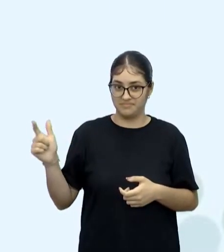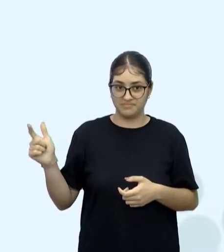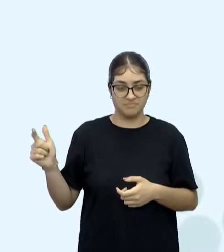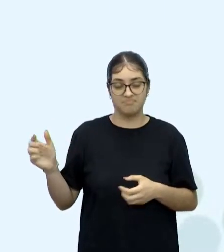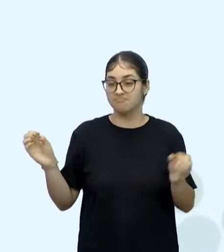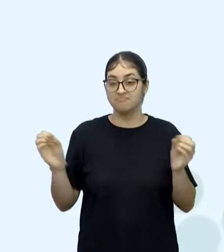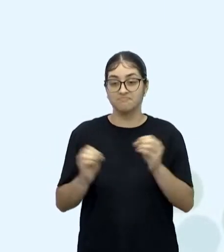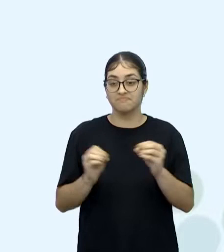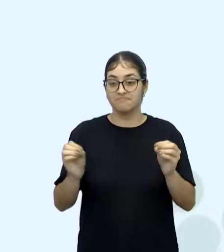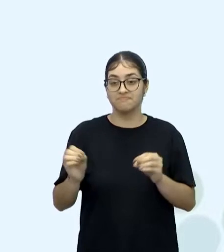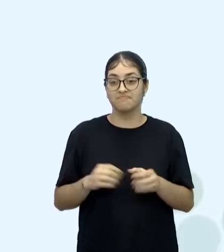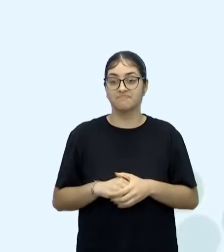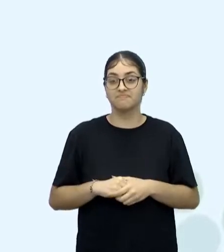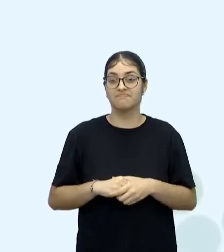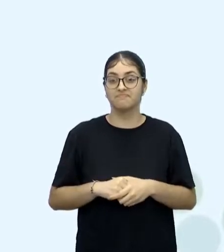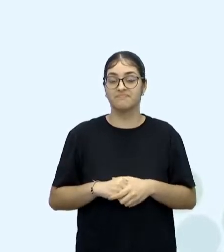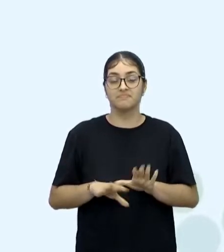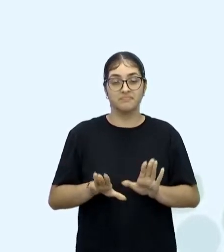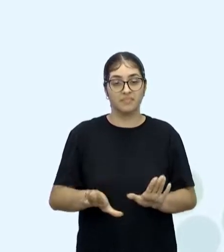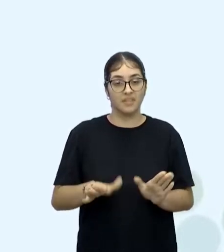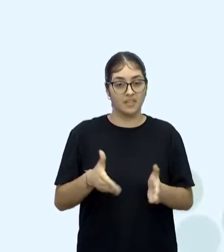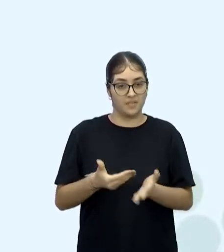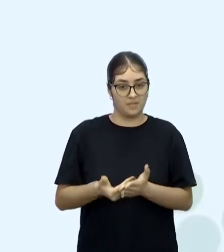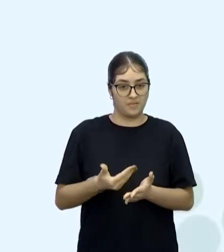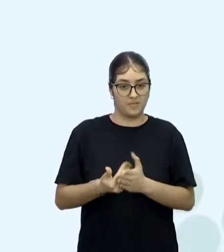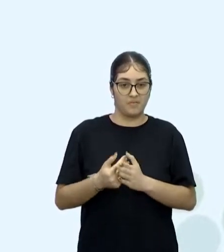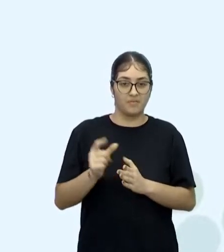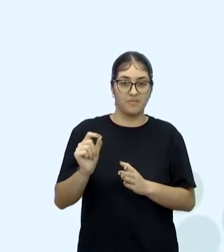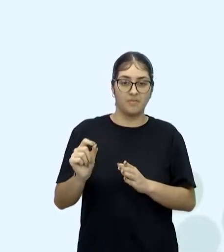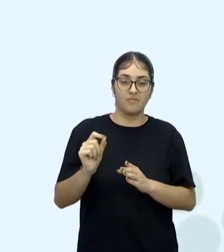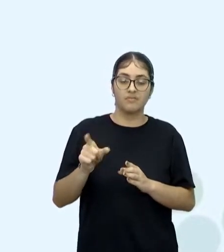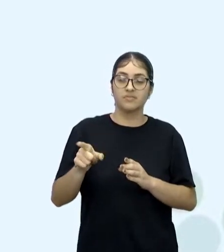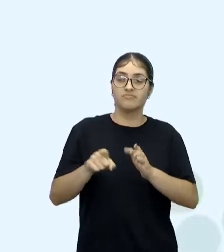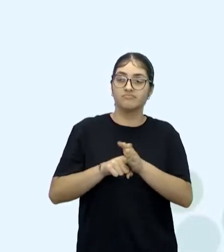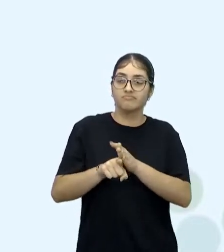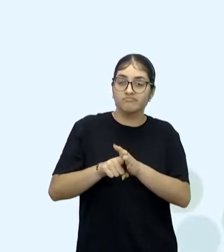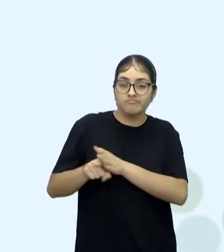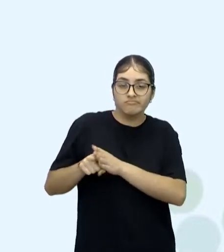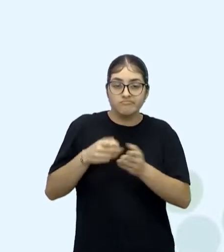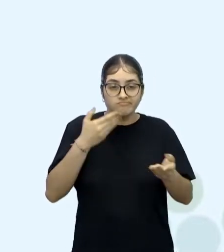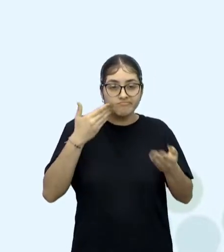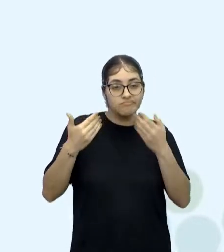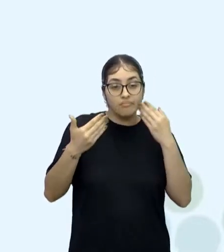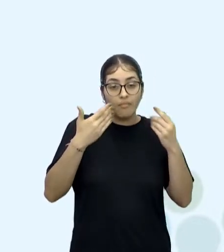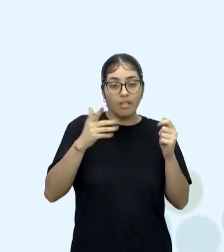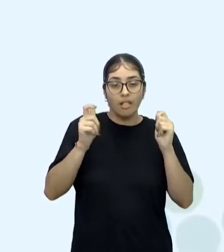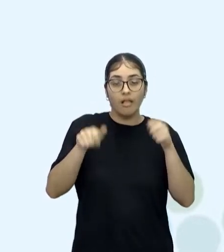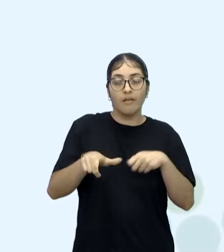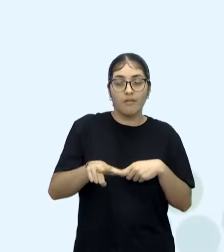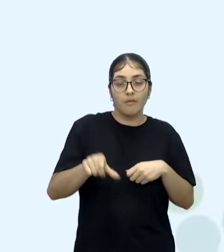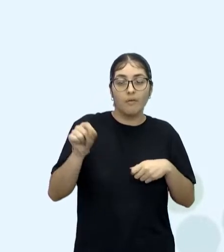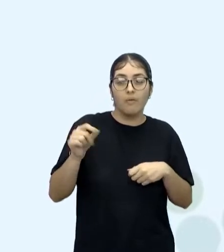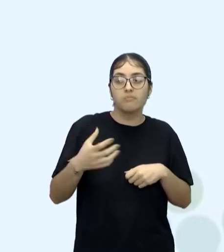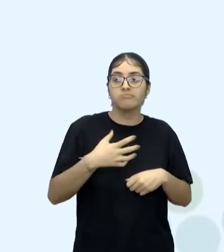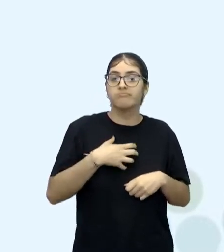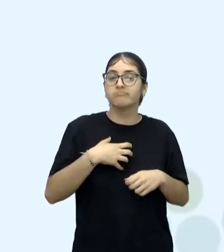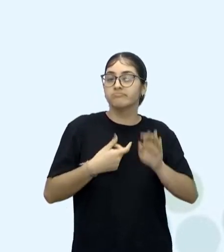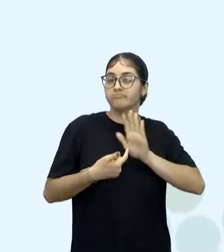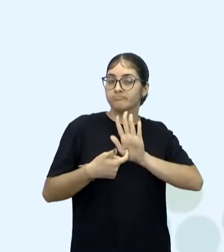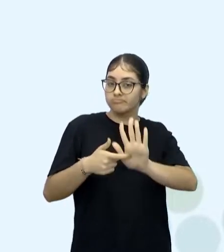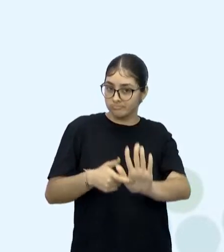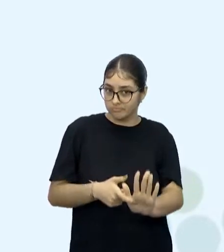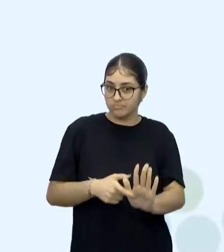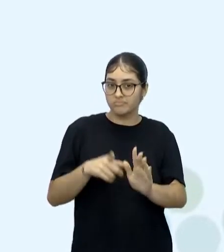mais nada. Bom, estudantes, na socialização da pesquisa, vocês podem escolher a melhor forma de apresentação e